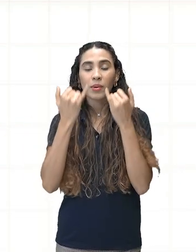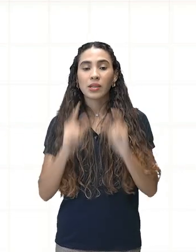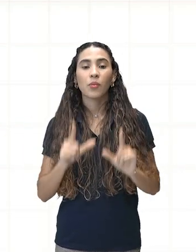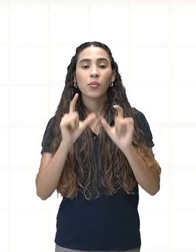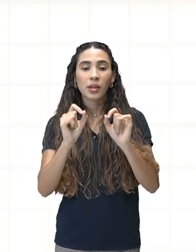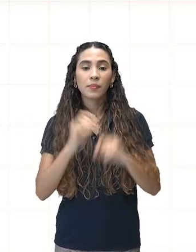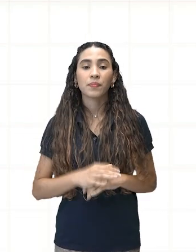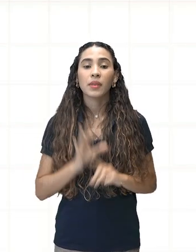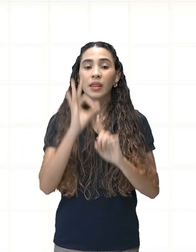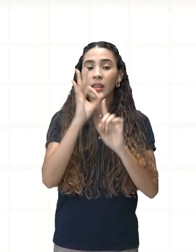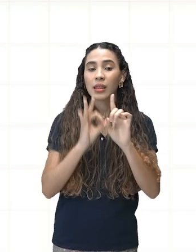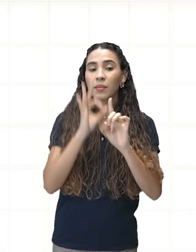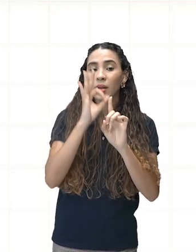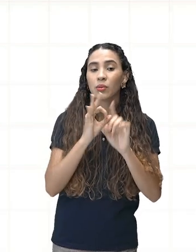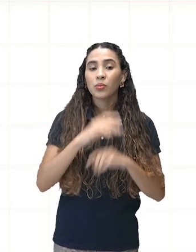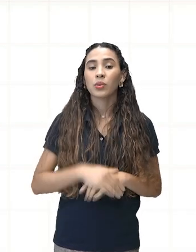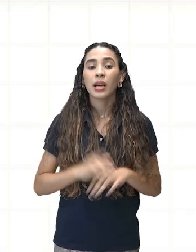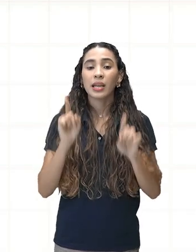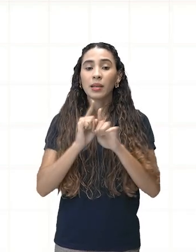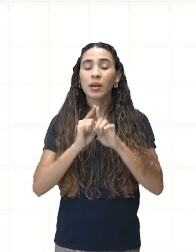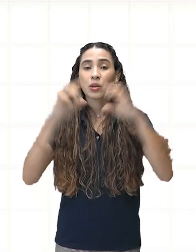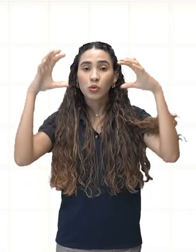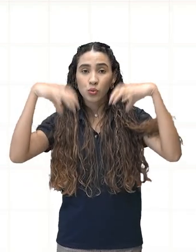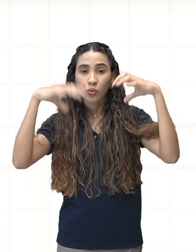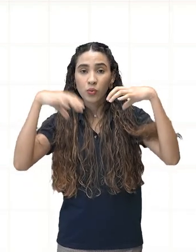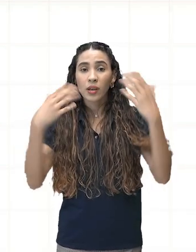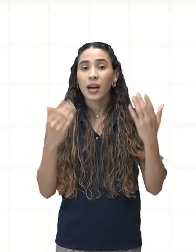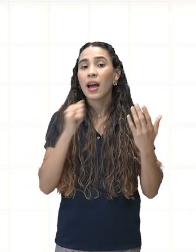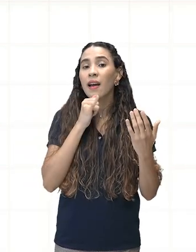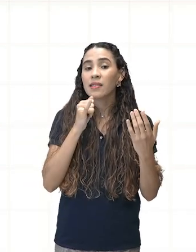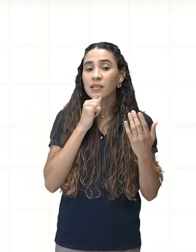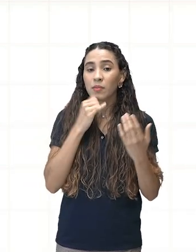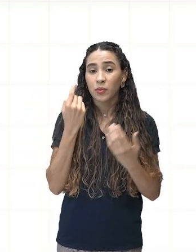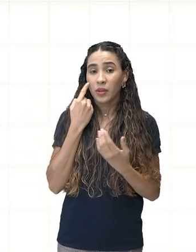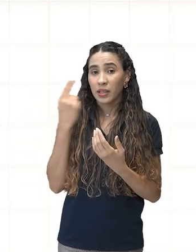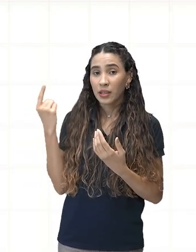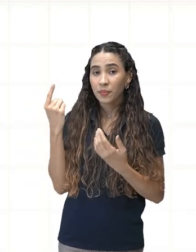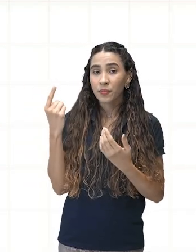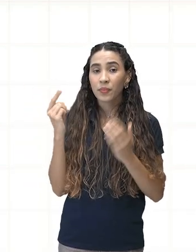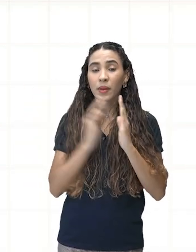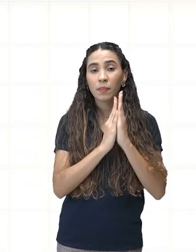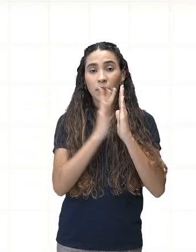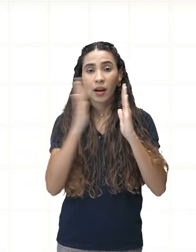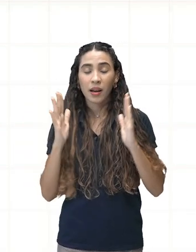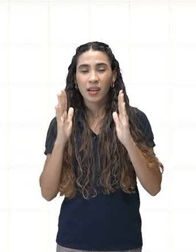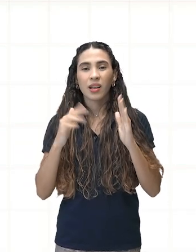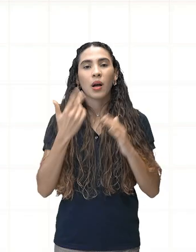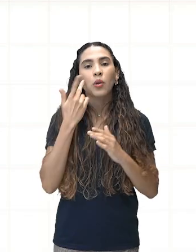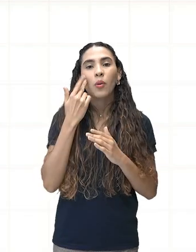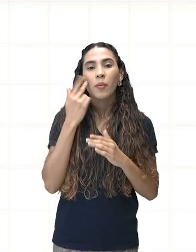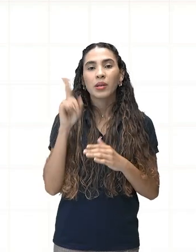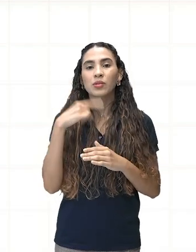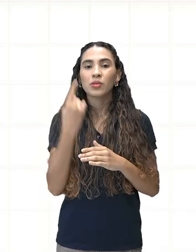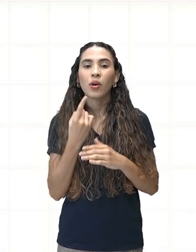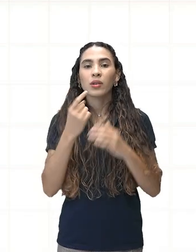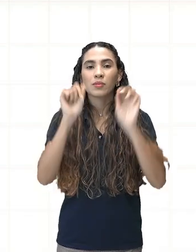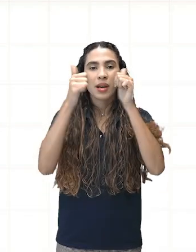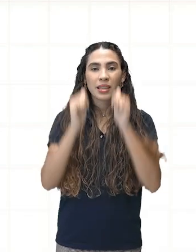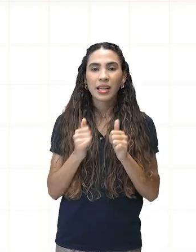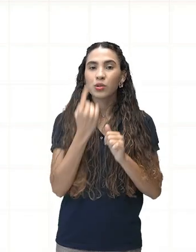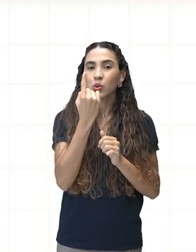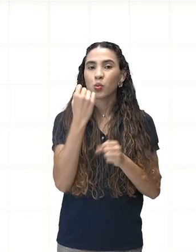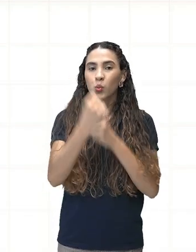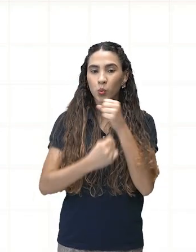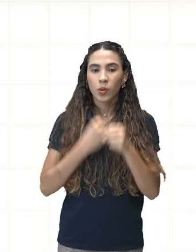sobre temperatura, precipitação, no caso do climograma, né? Ao longo do tempo, normalmente a gente pega uma janela temporal de